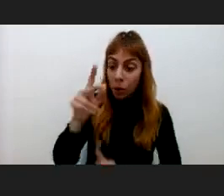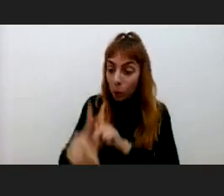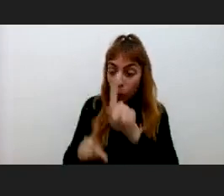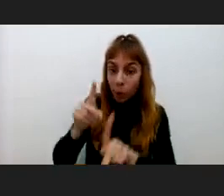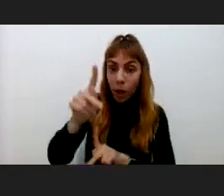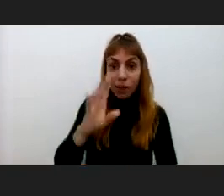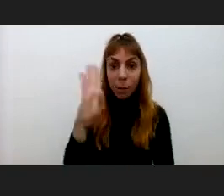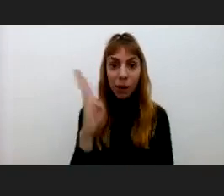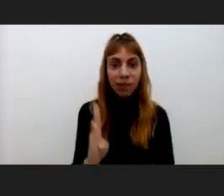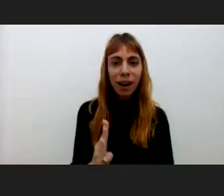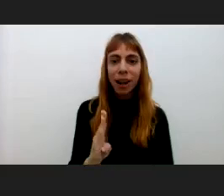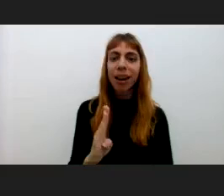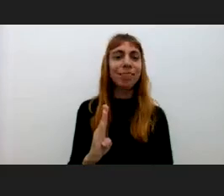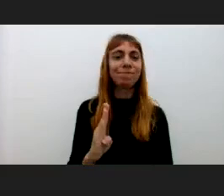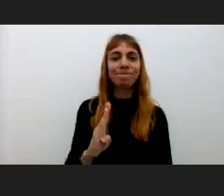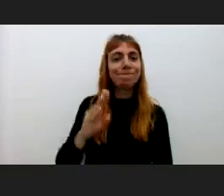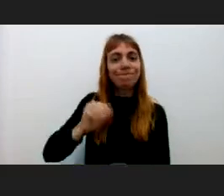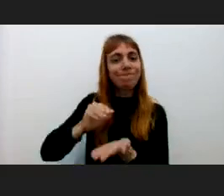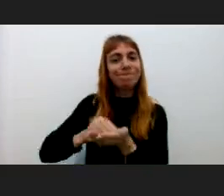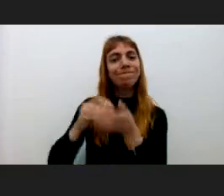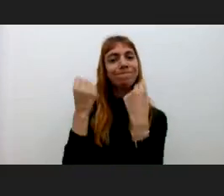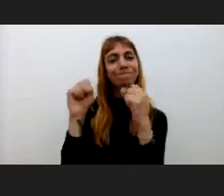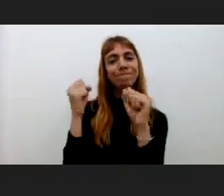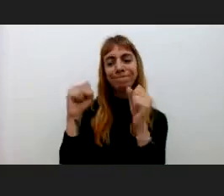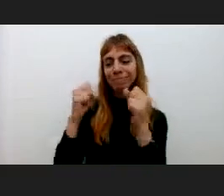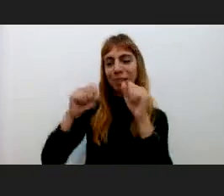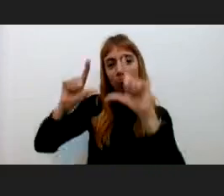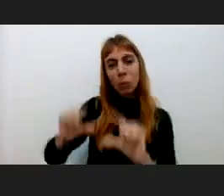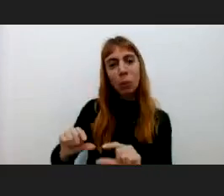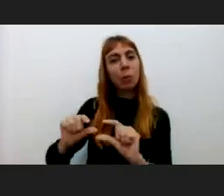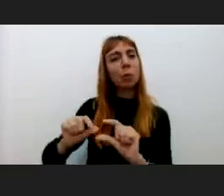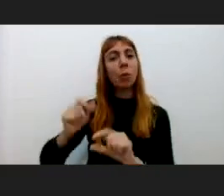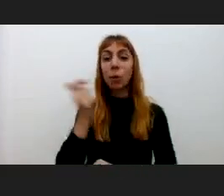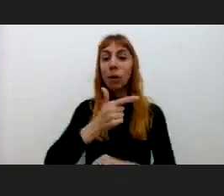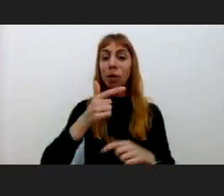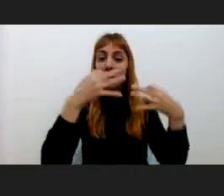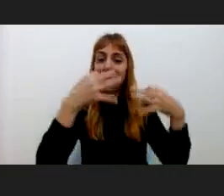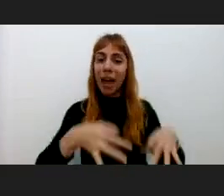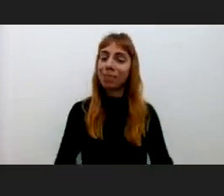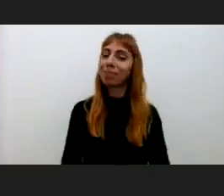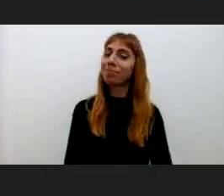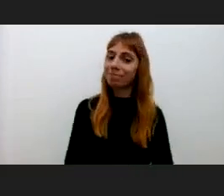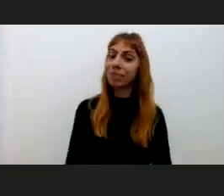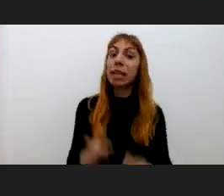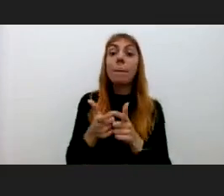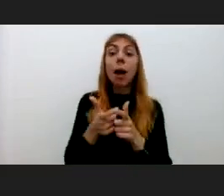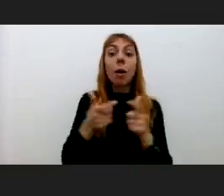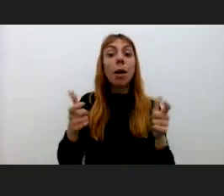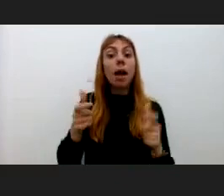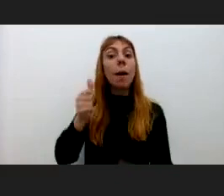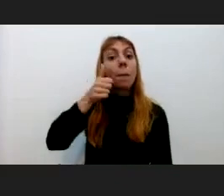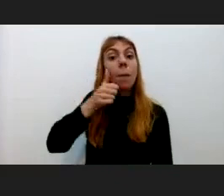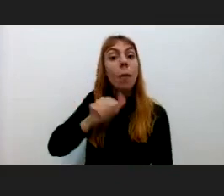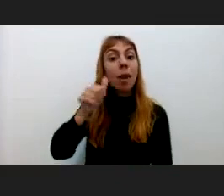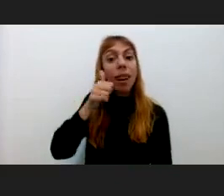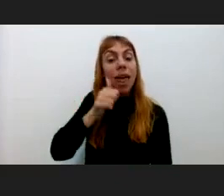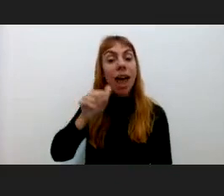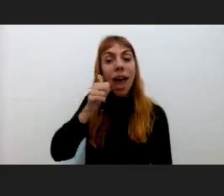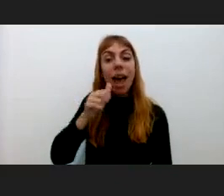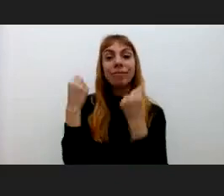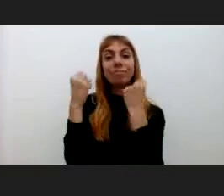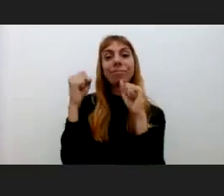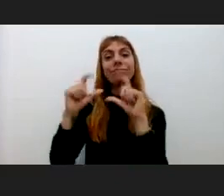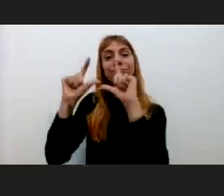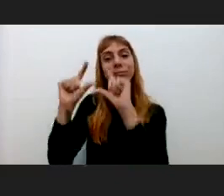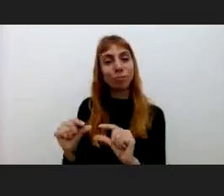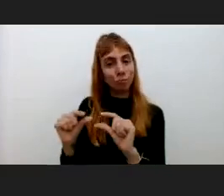suficiente, sendo mais frequente em mulheres, né? As mulheres têm